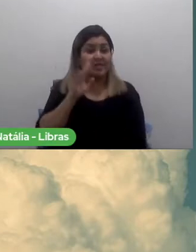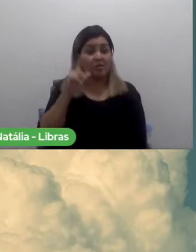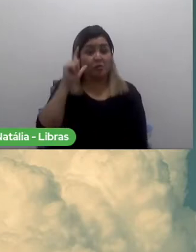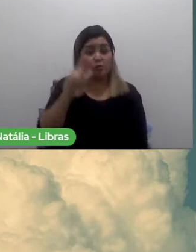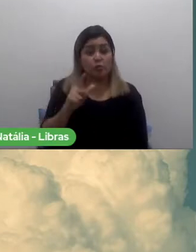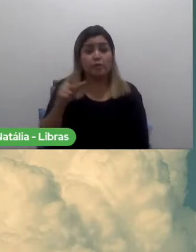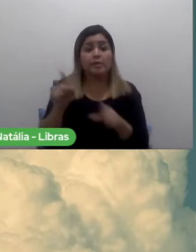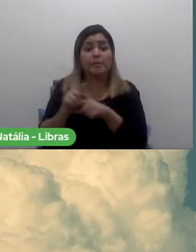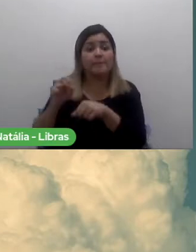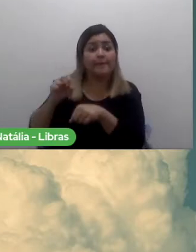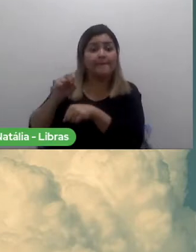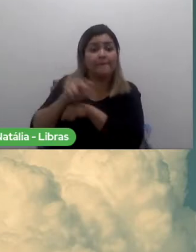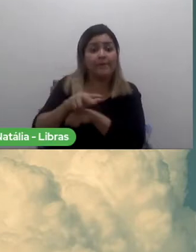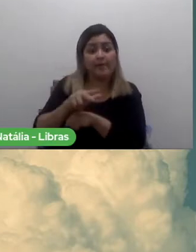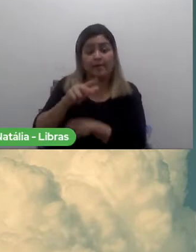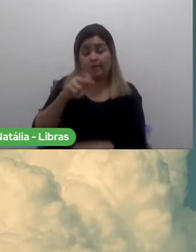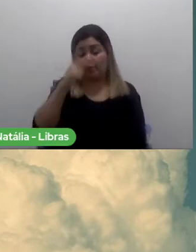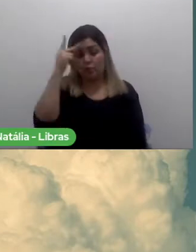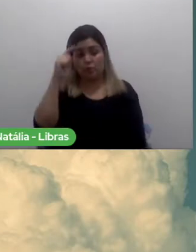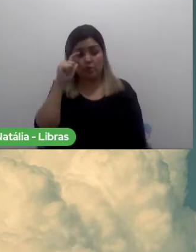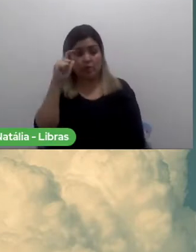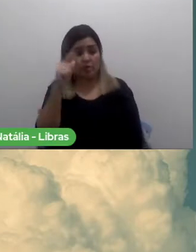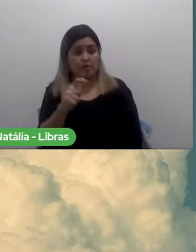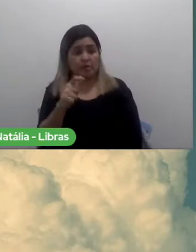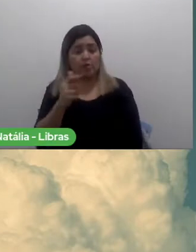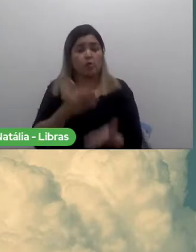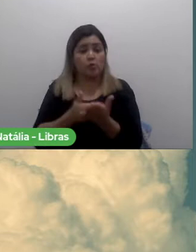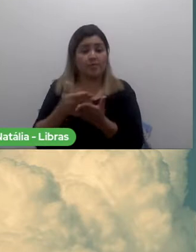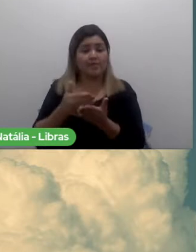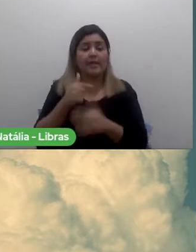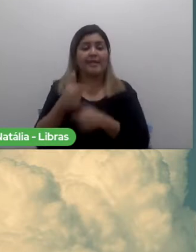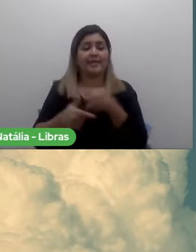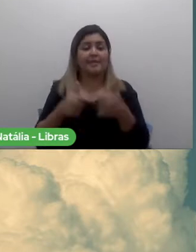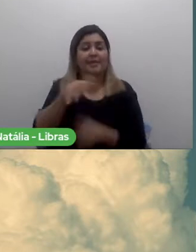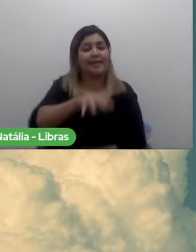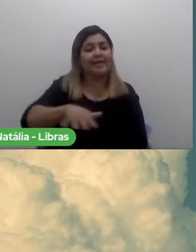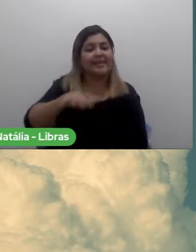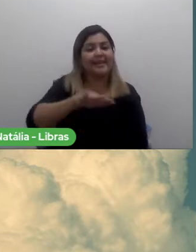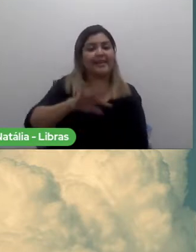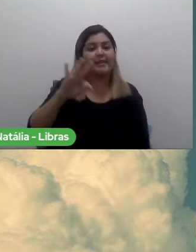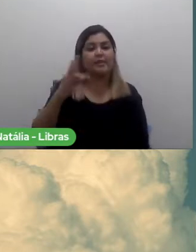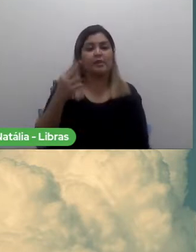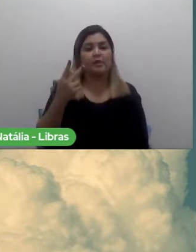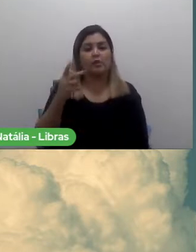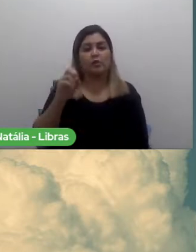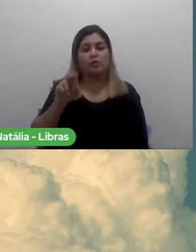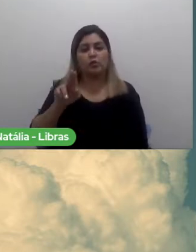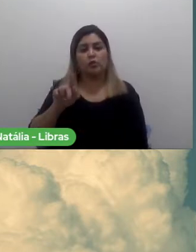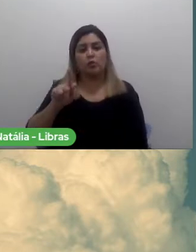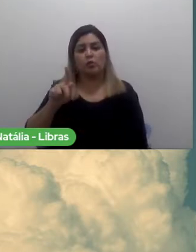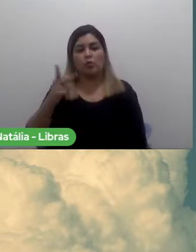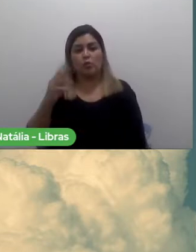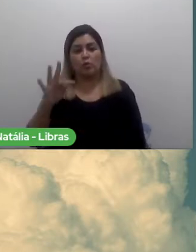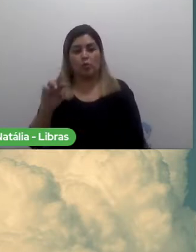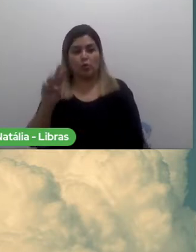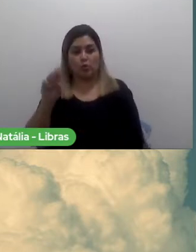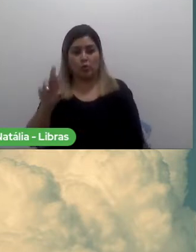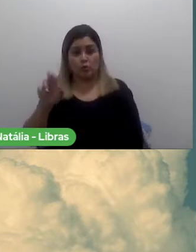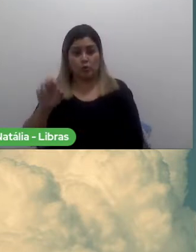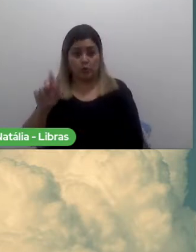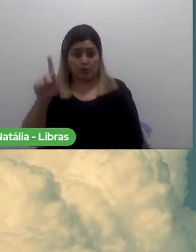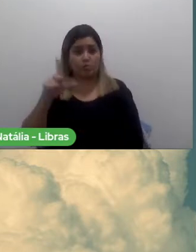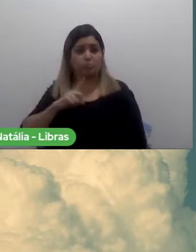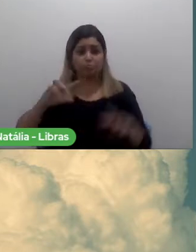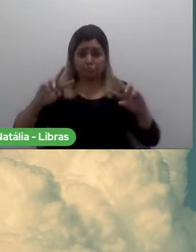para as pessoas que têm interesse em se tornar Thought Workers. Aí tem o link na tela e tem o QR